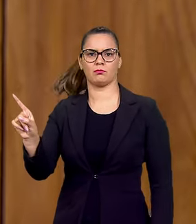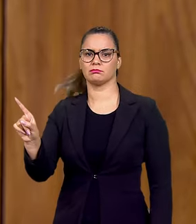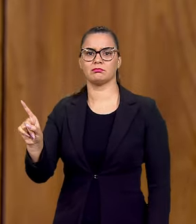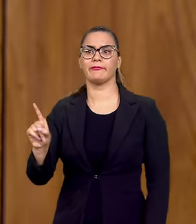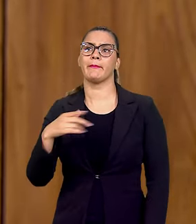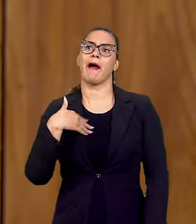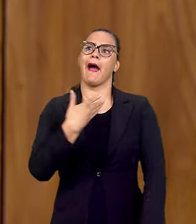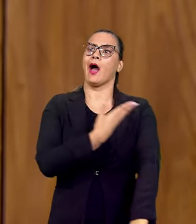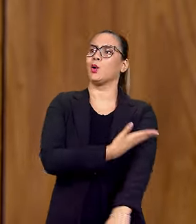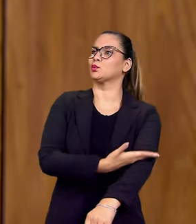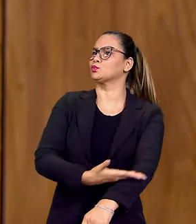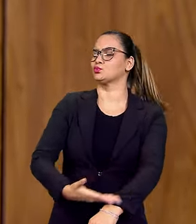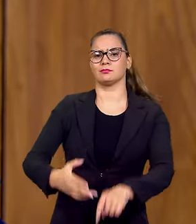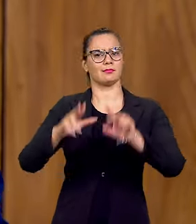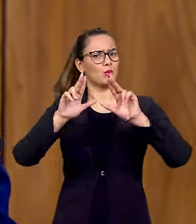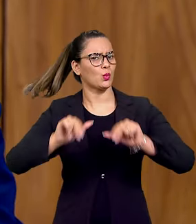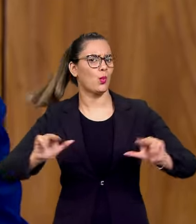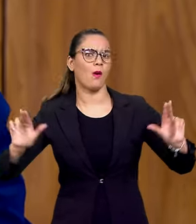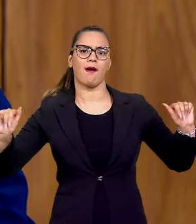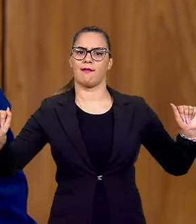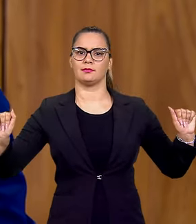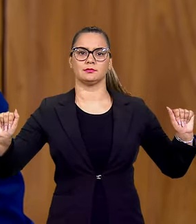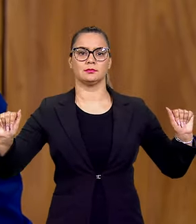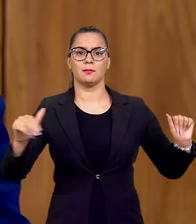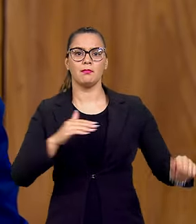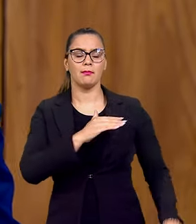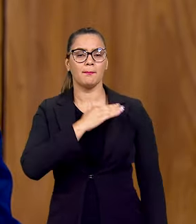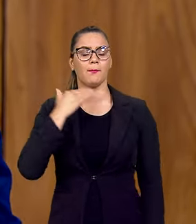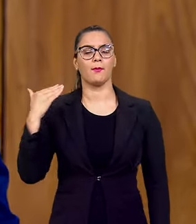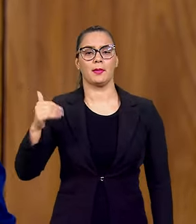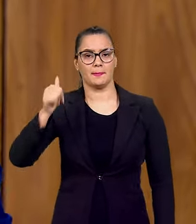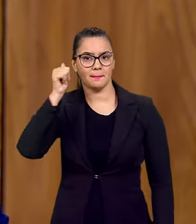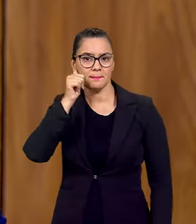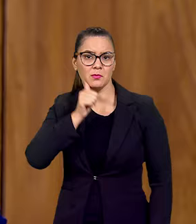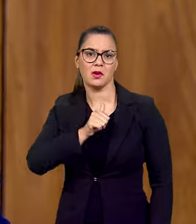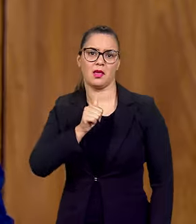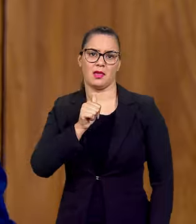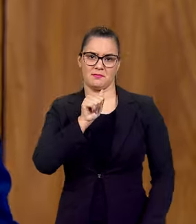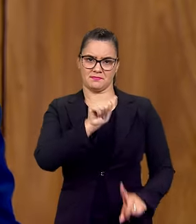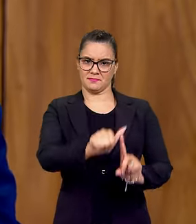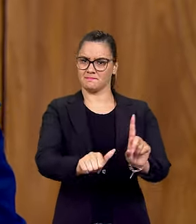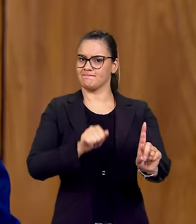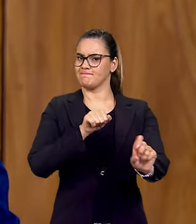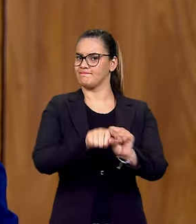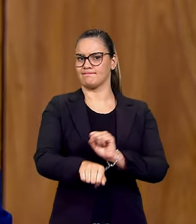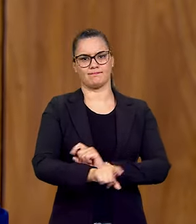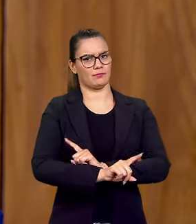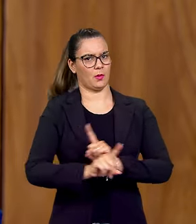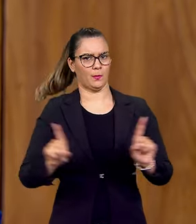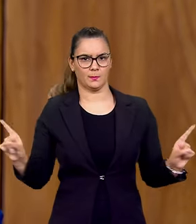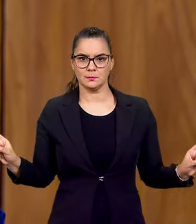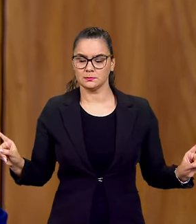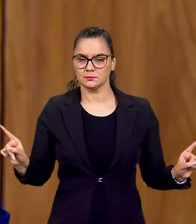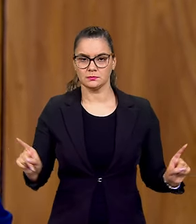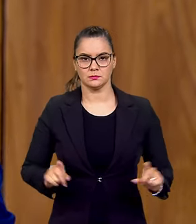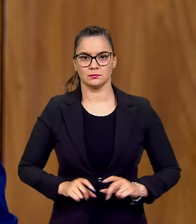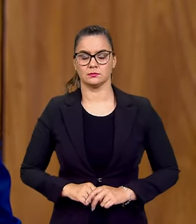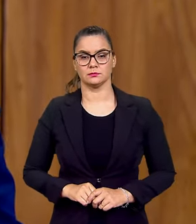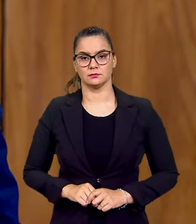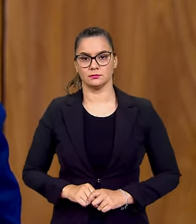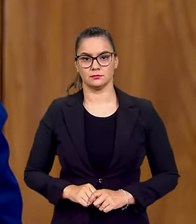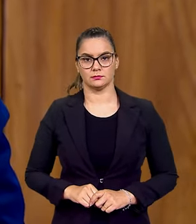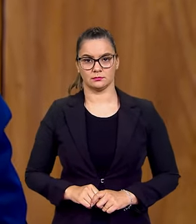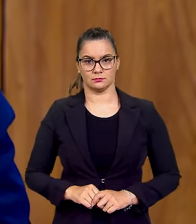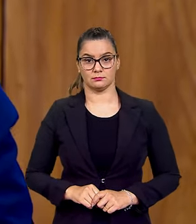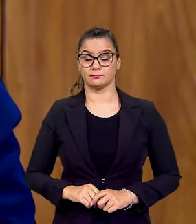jamais, não nos acostumaremos jamais com a morte das mulheres pelo feminicídio.